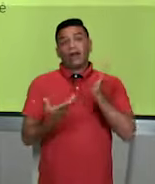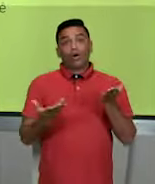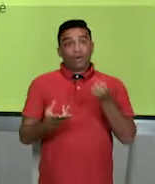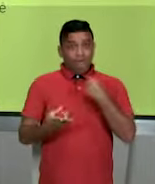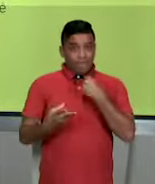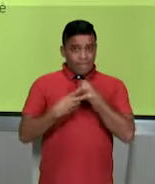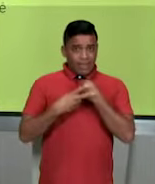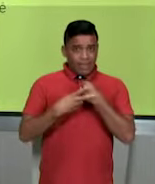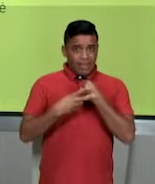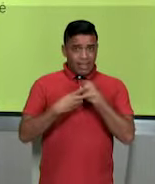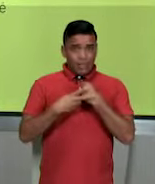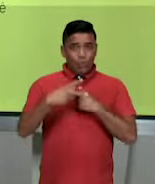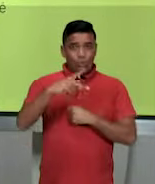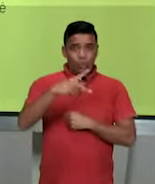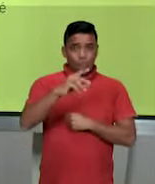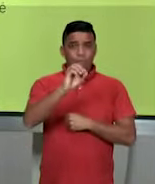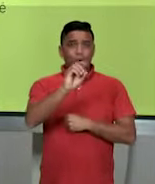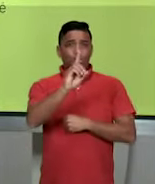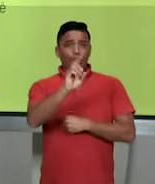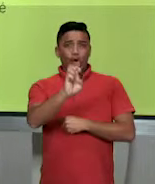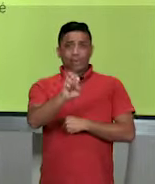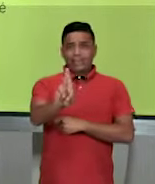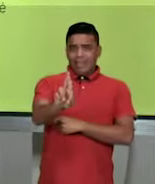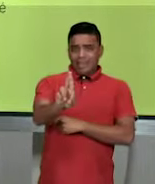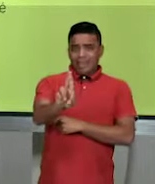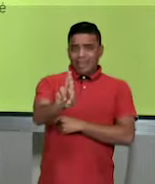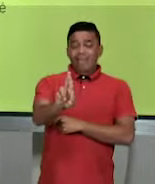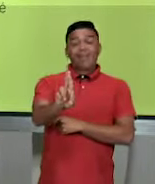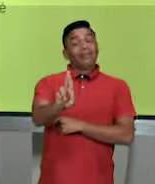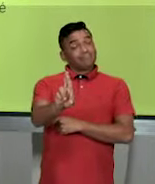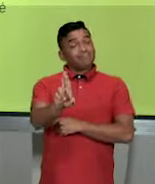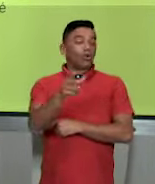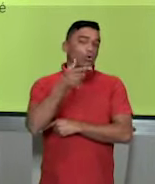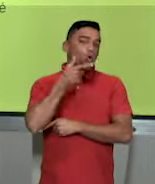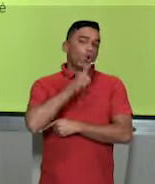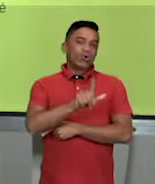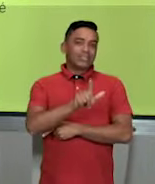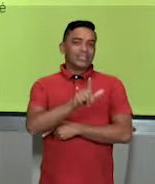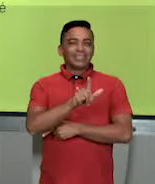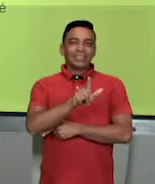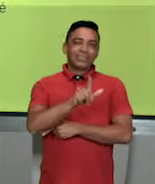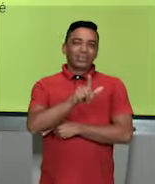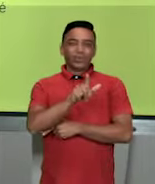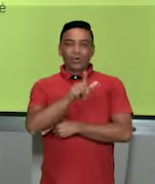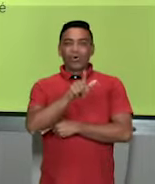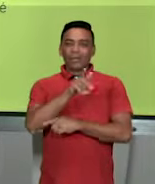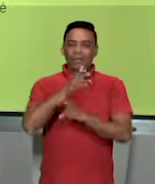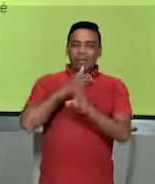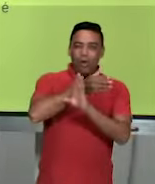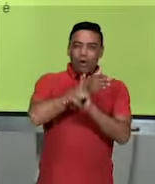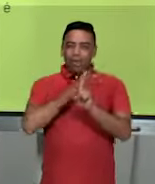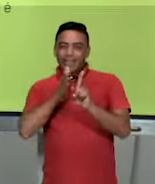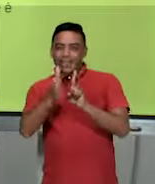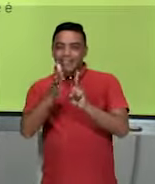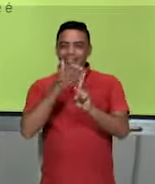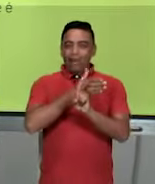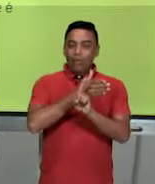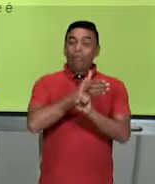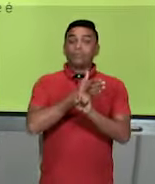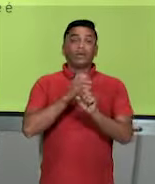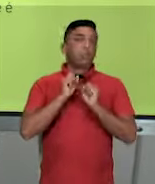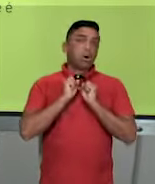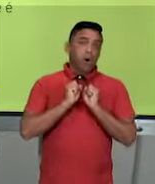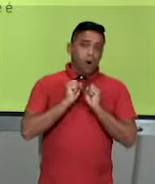poder, eu consigo fazer essa modalização. Pode